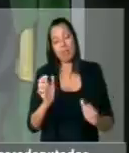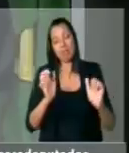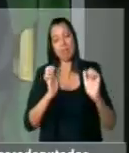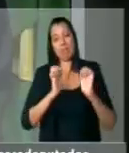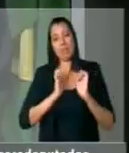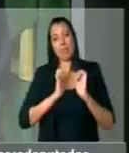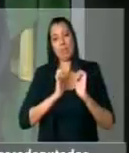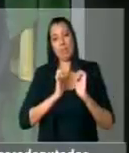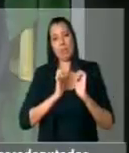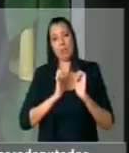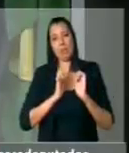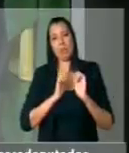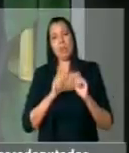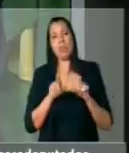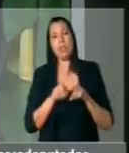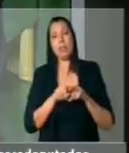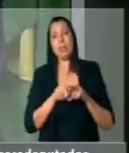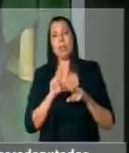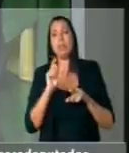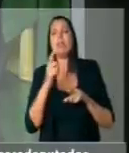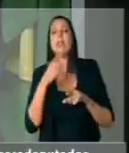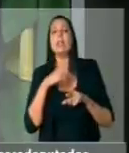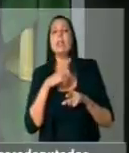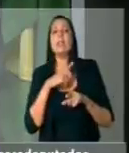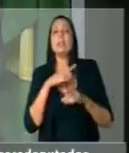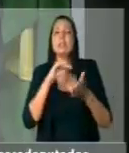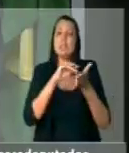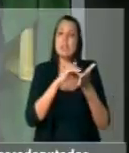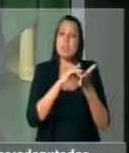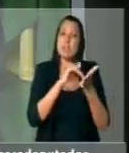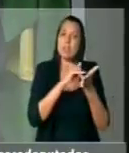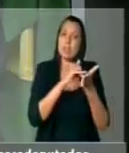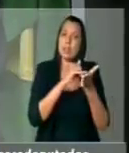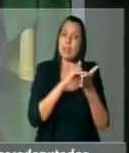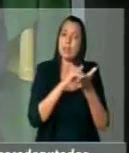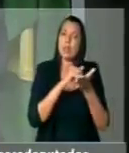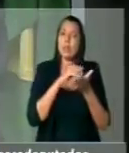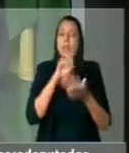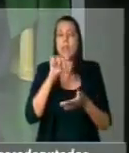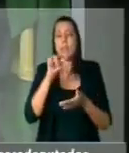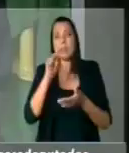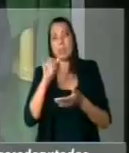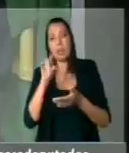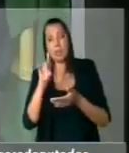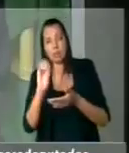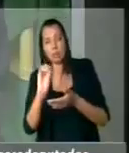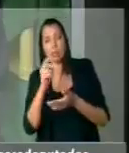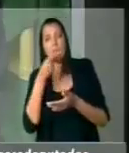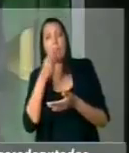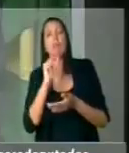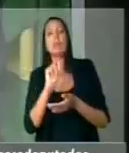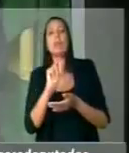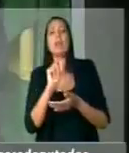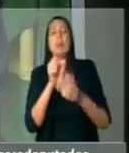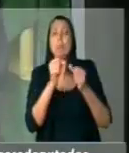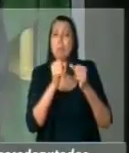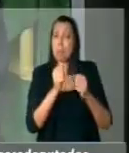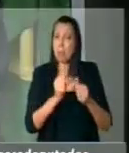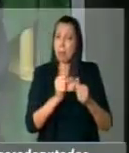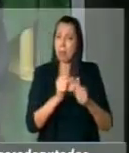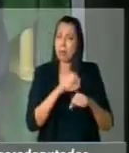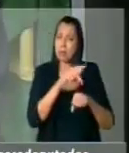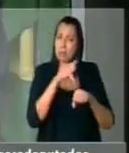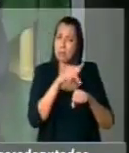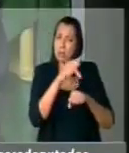O ex-secretário da Receita Federal do Brasil e consultor tributário, Everardo Maciel, indaga: pode um país